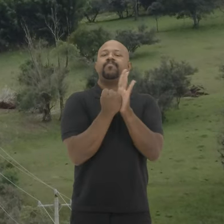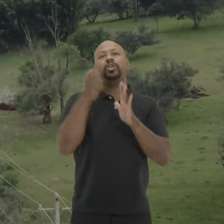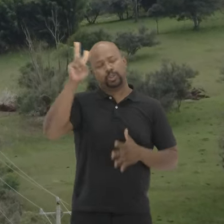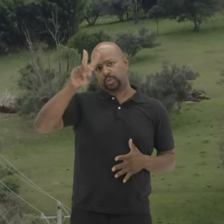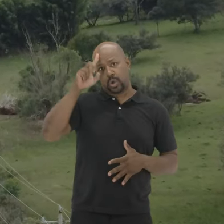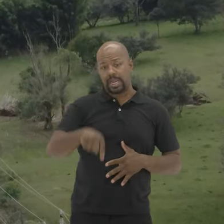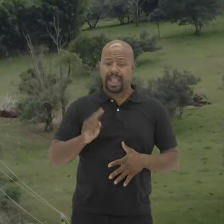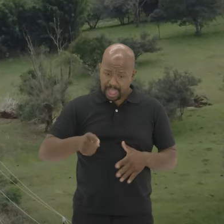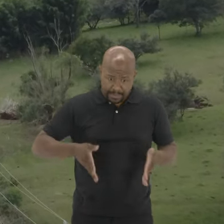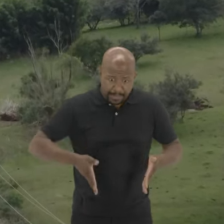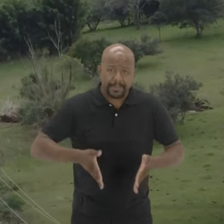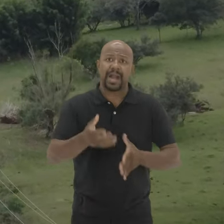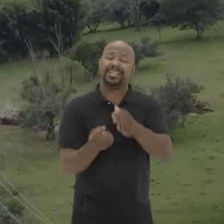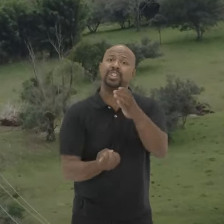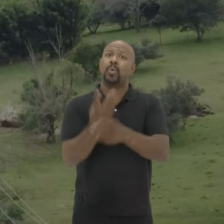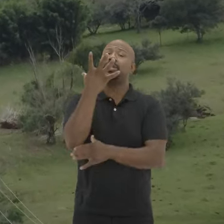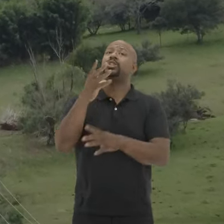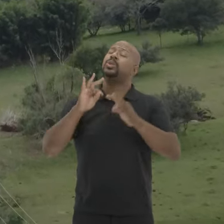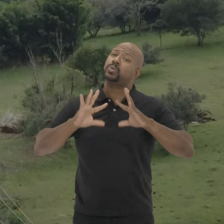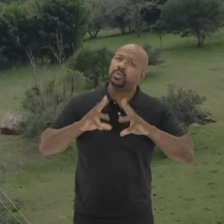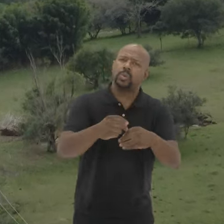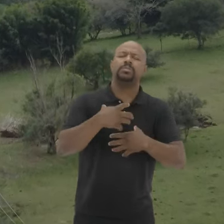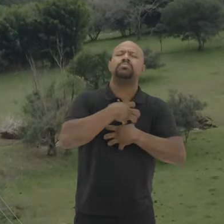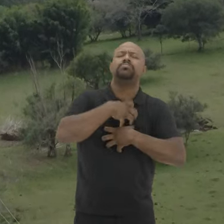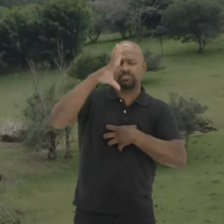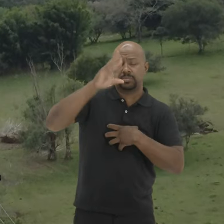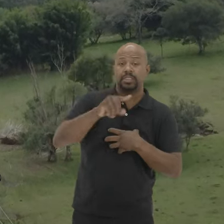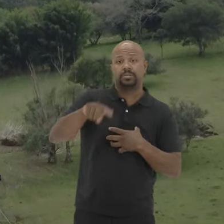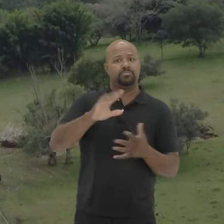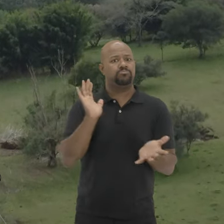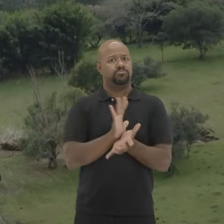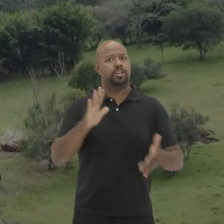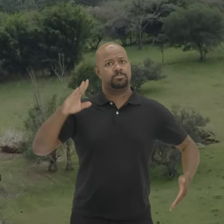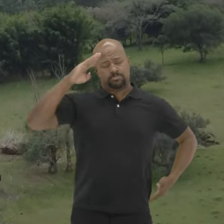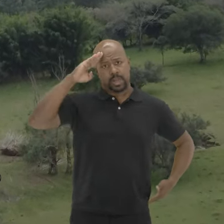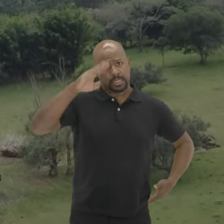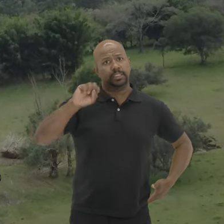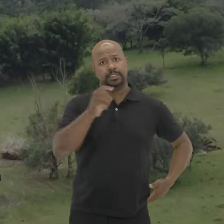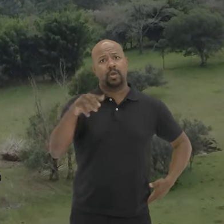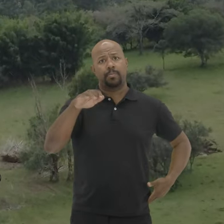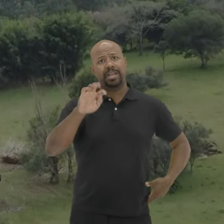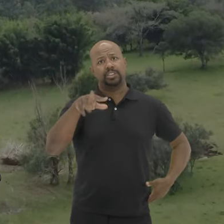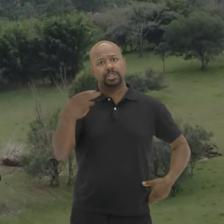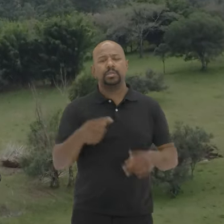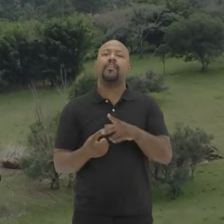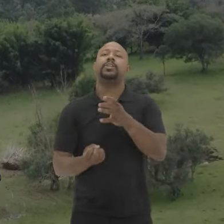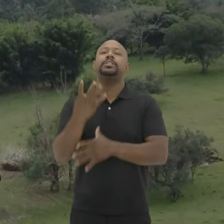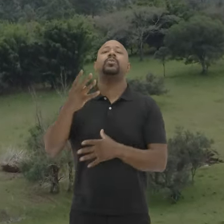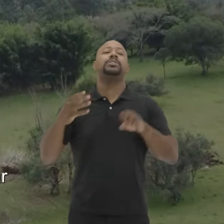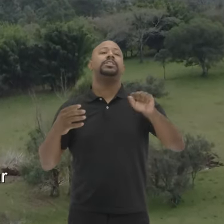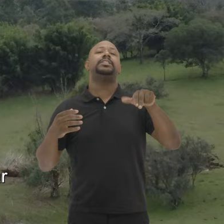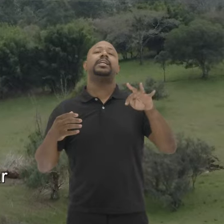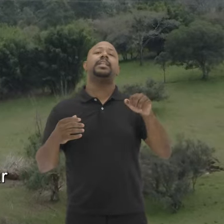histórica né Ela é estrada que dá origem a todo o contexto histórico da própria guarda de São Martinho e da fundação de